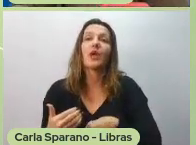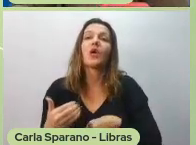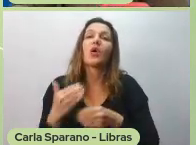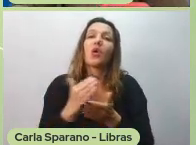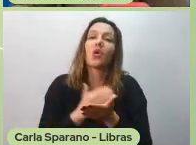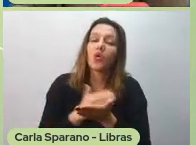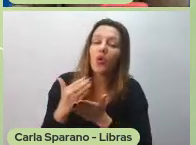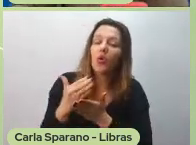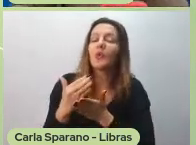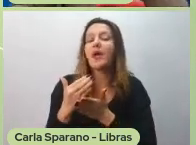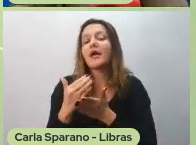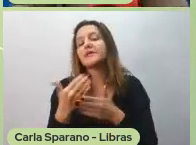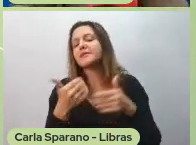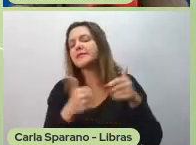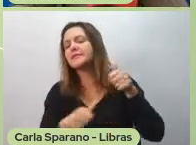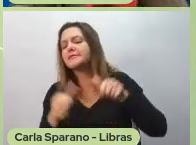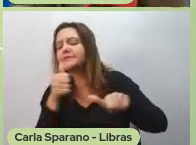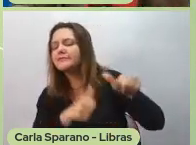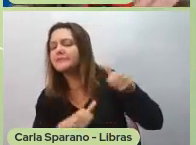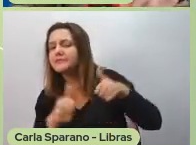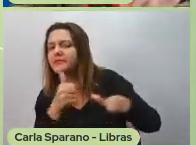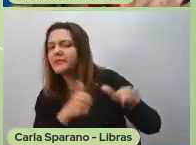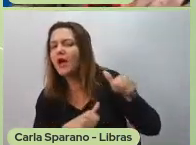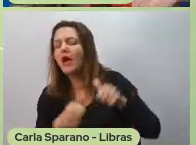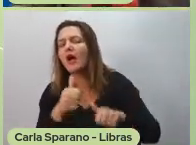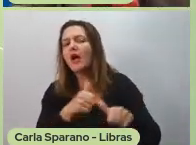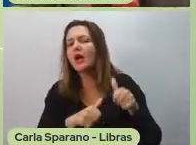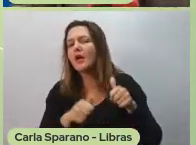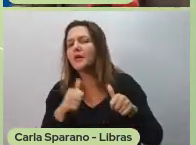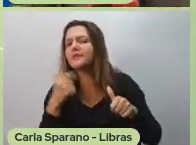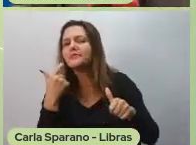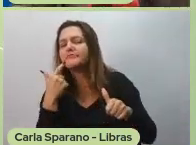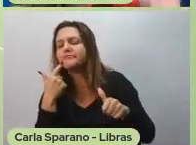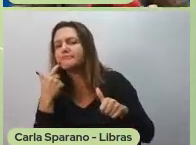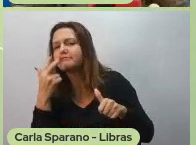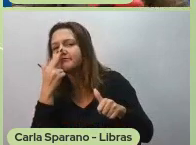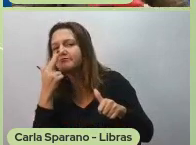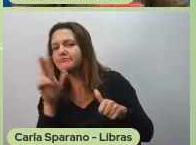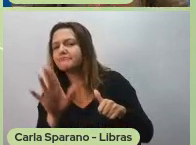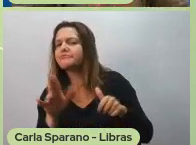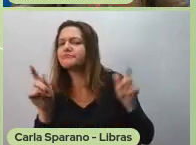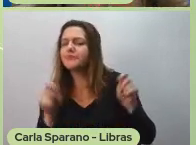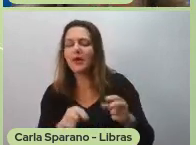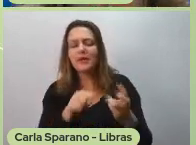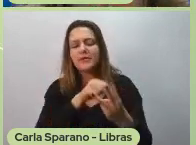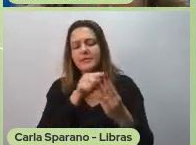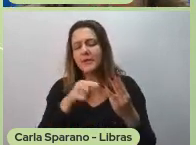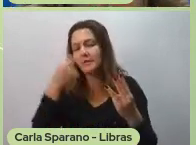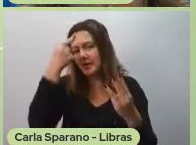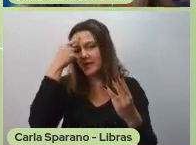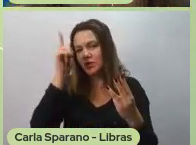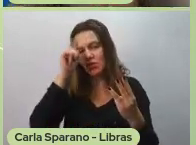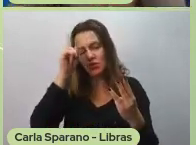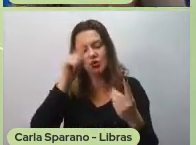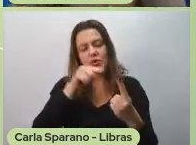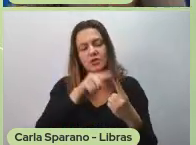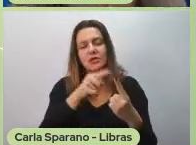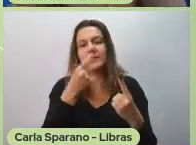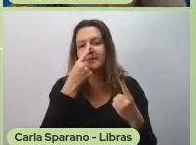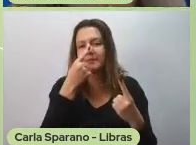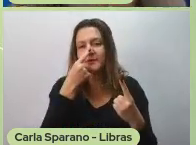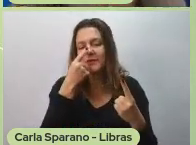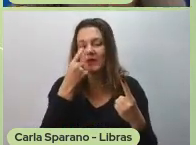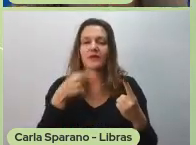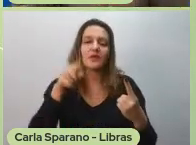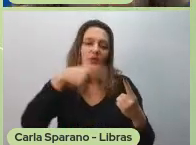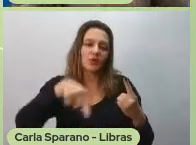vieses inconscientes. Eu falo que tem três vieses que a gente deveria pensar neles todo dia. Viés de afinidade, onde a gente